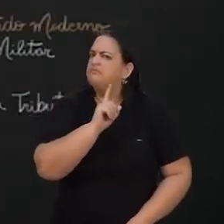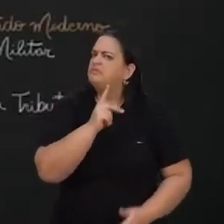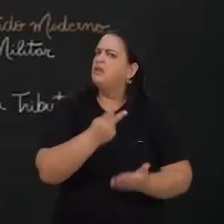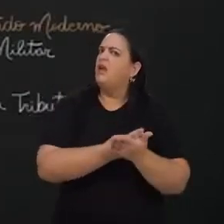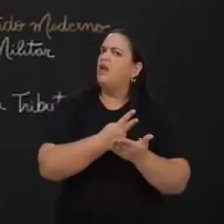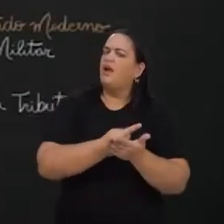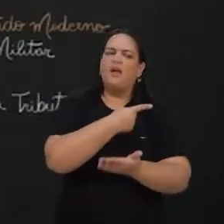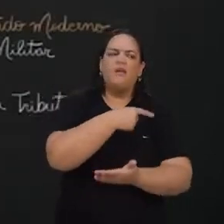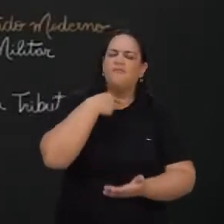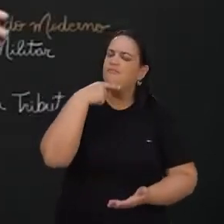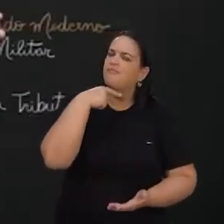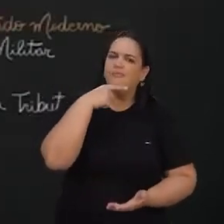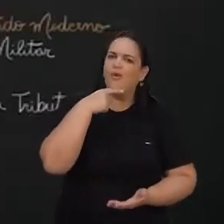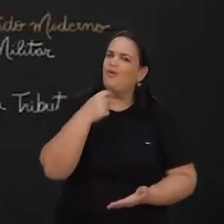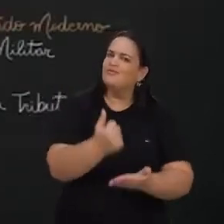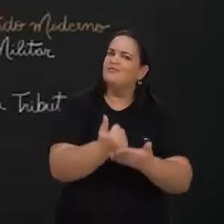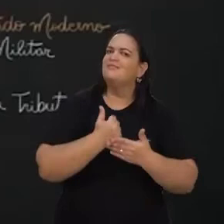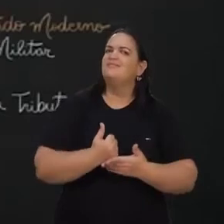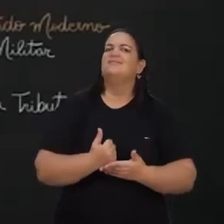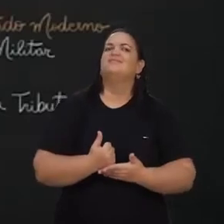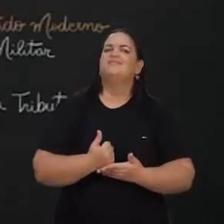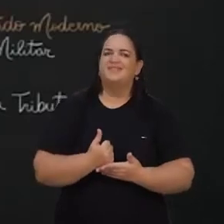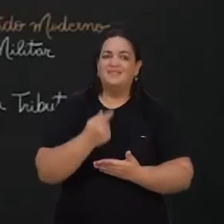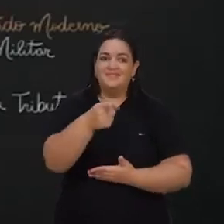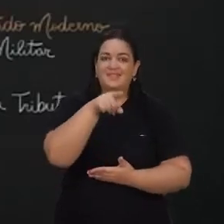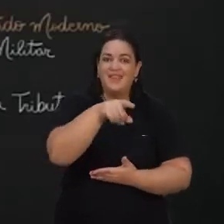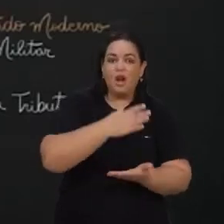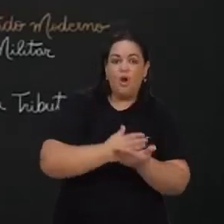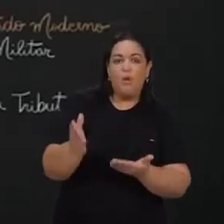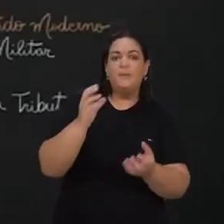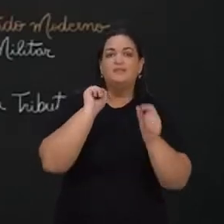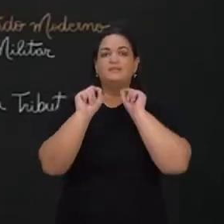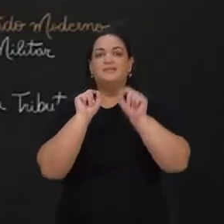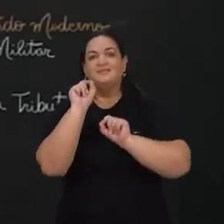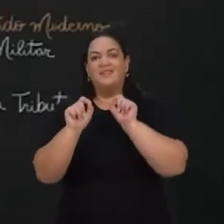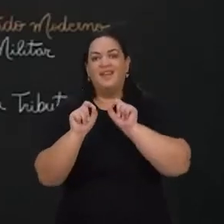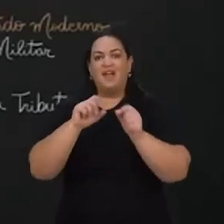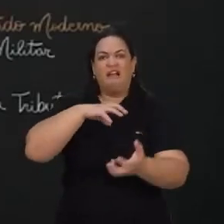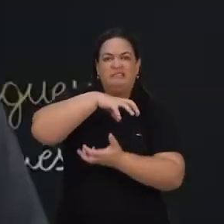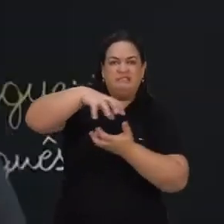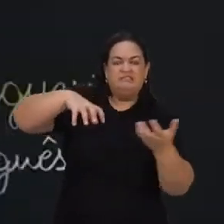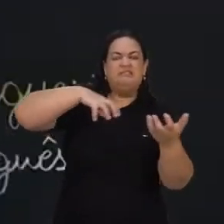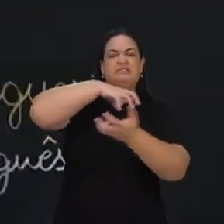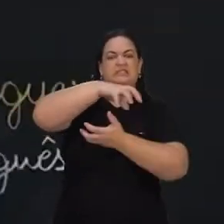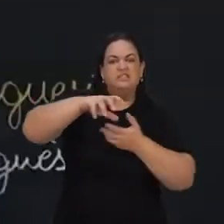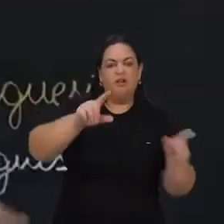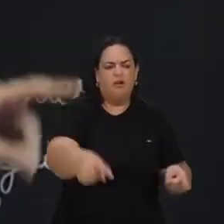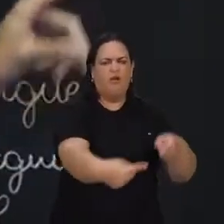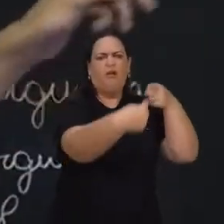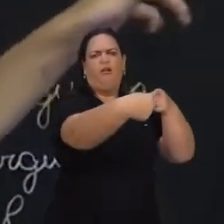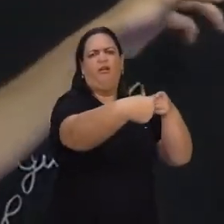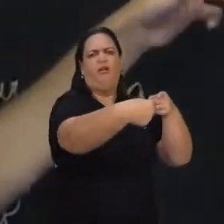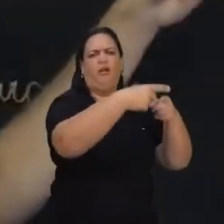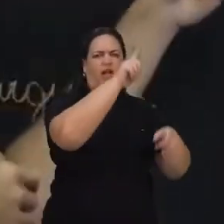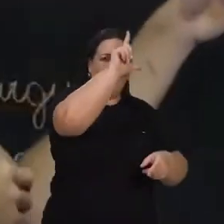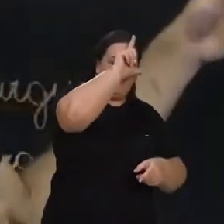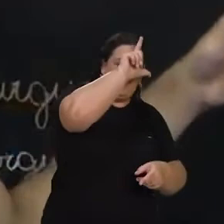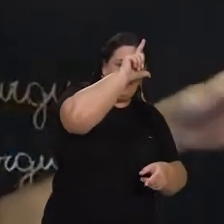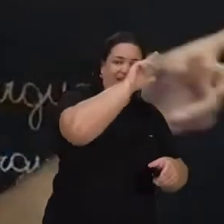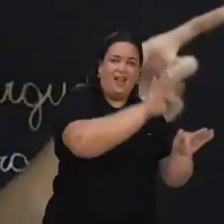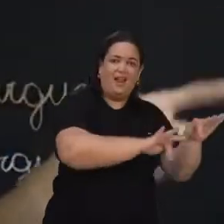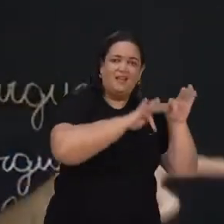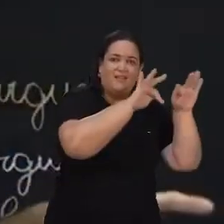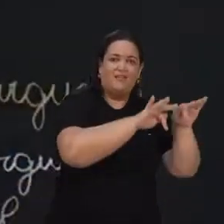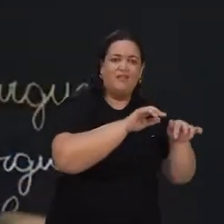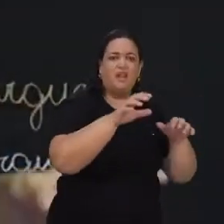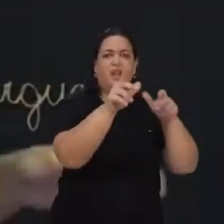tem rebeliões dos camponeses, que estão contra esses senhores feudais. Então, vem comigo. Você entendeu que tinha um grupo